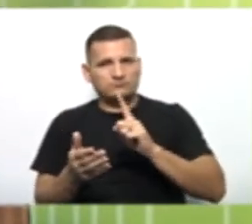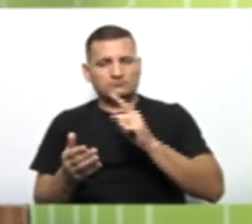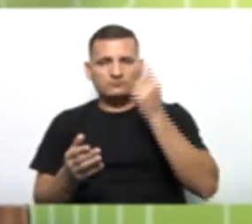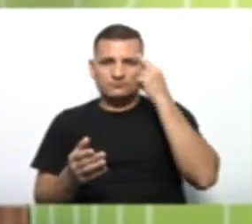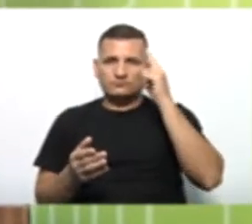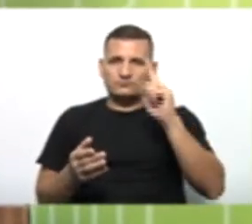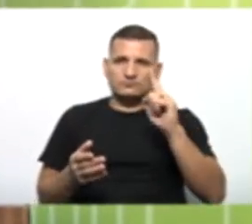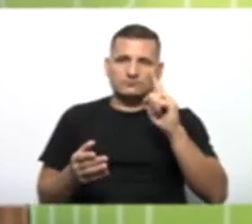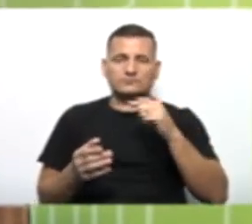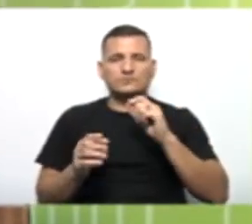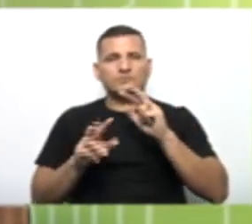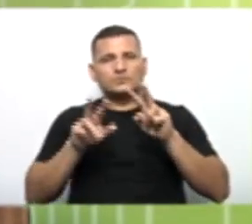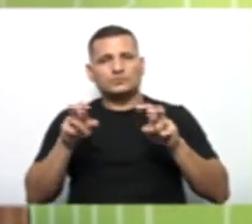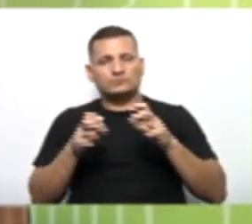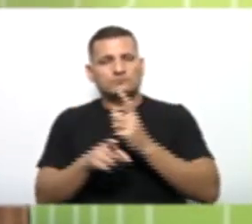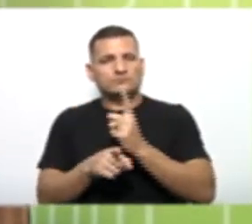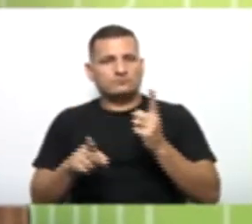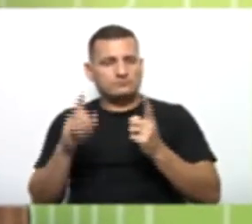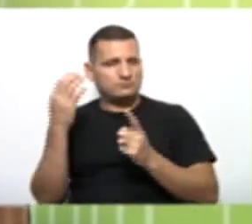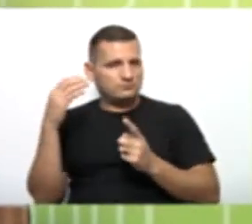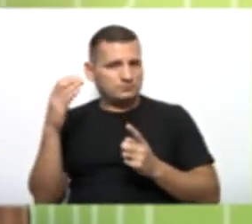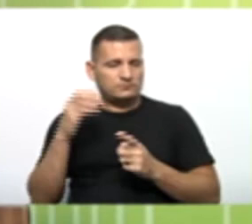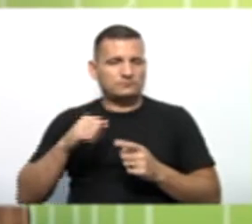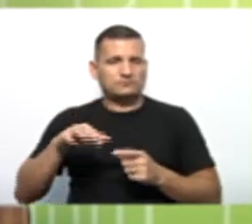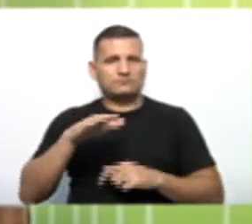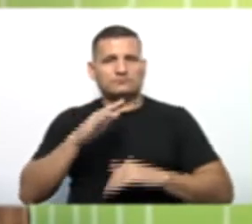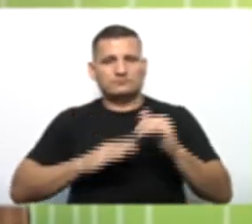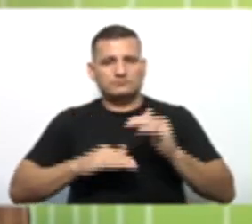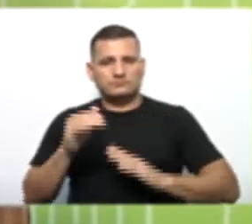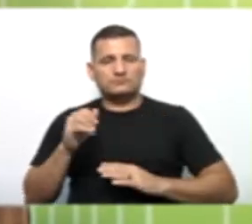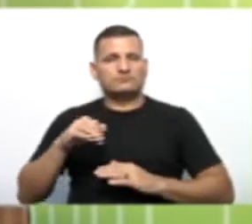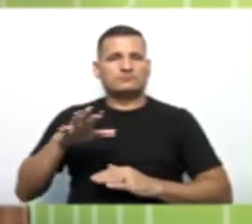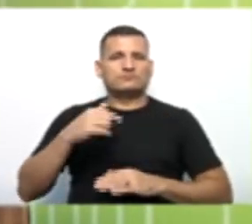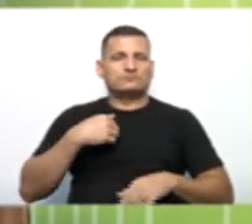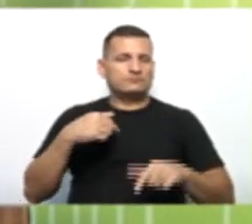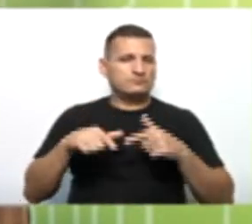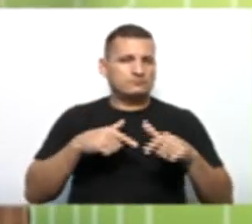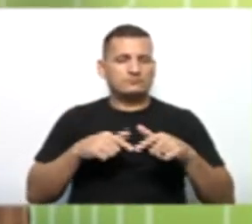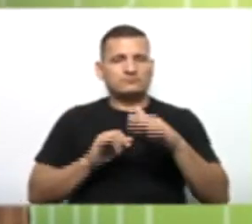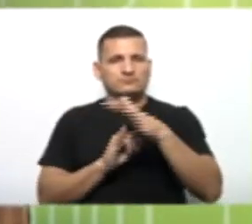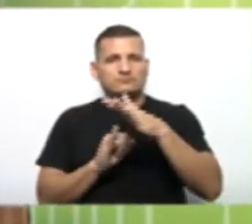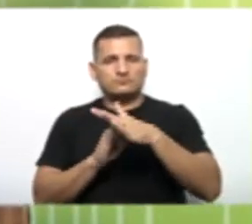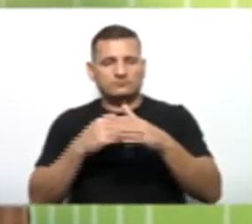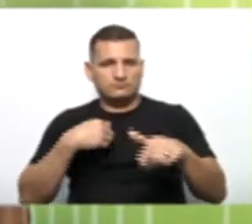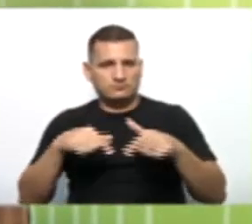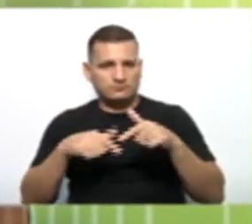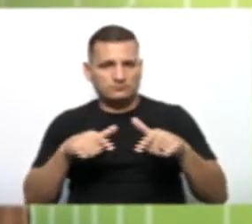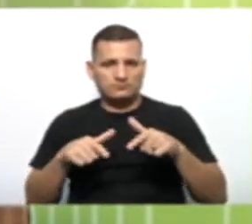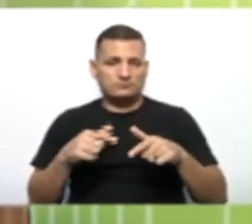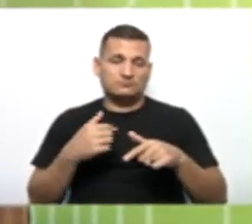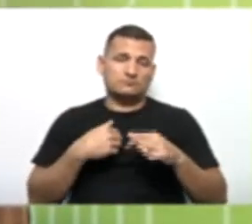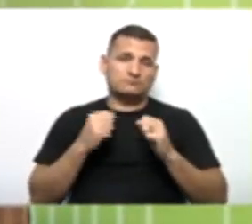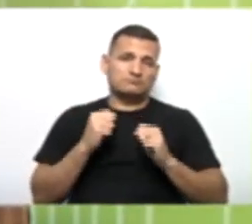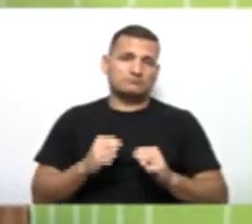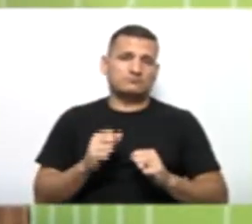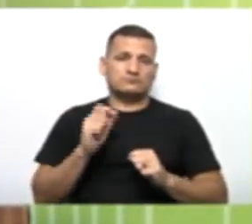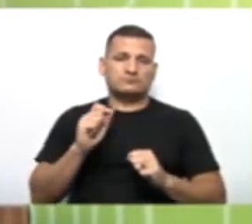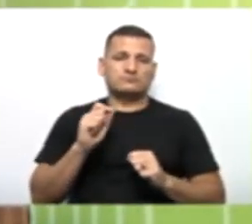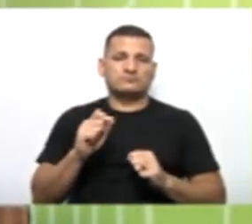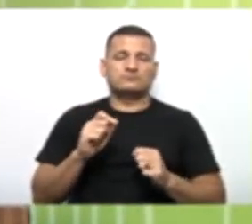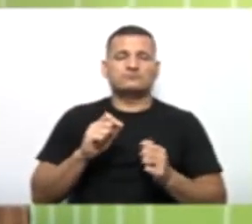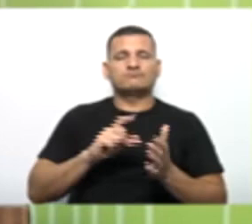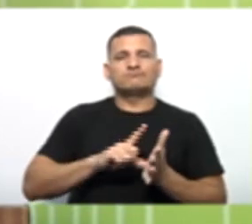sobre descobertas científicas no âmbito profissional no âmbito que o ato na inscrição que o atum eu posso estar ou